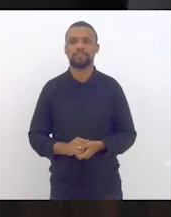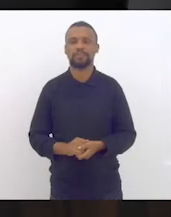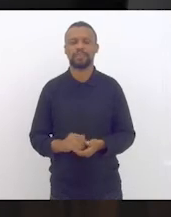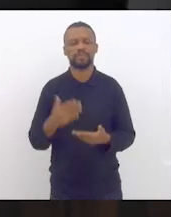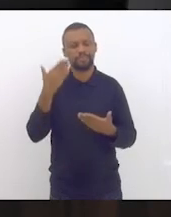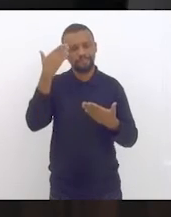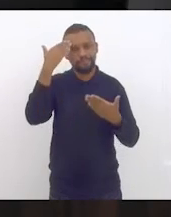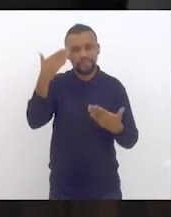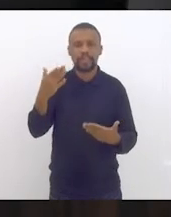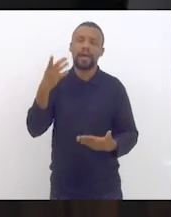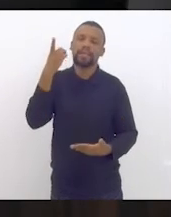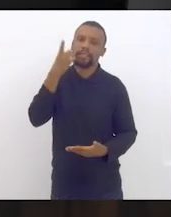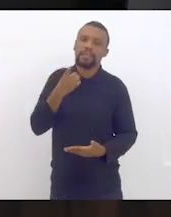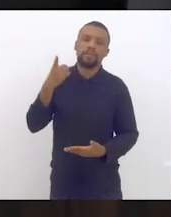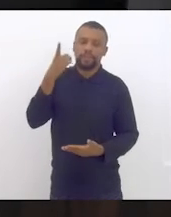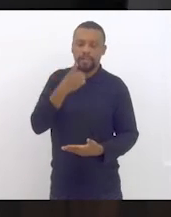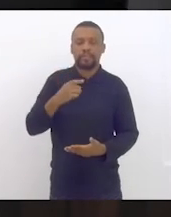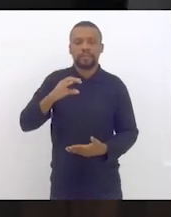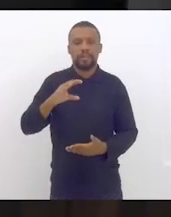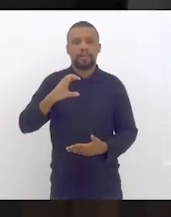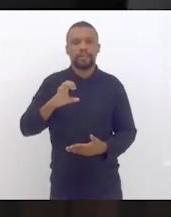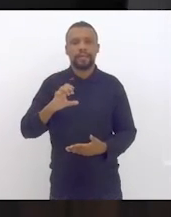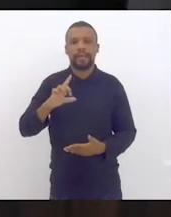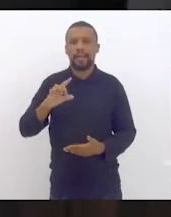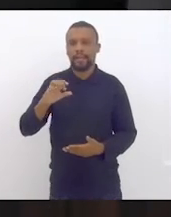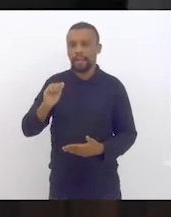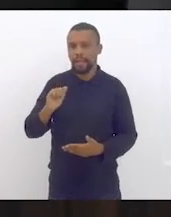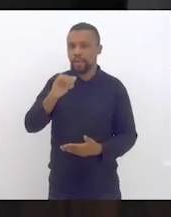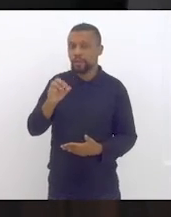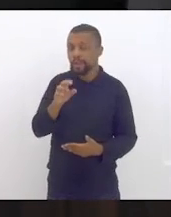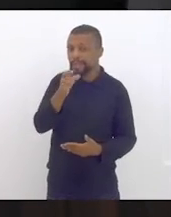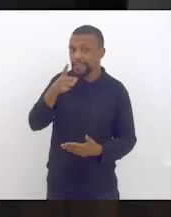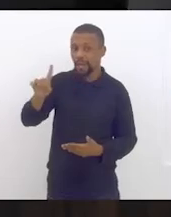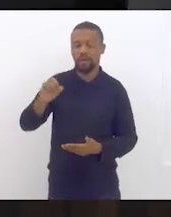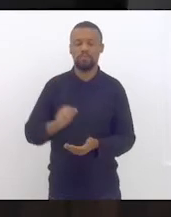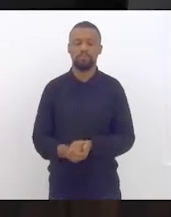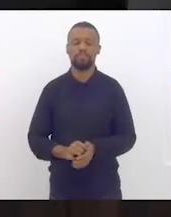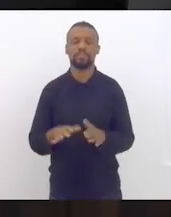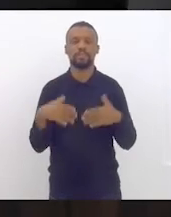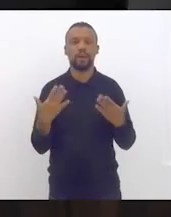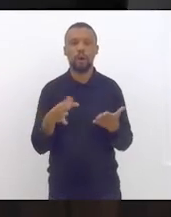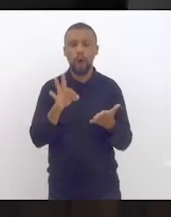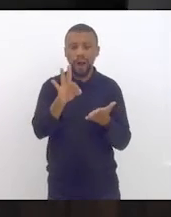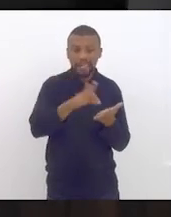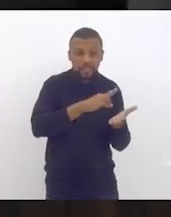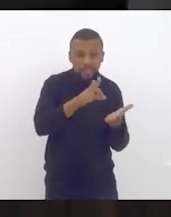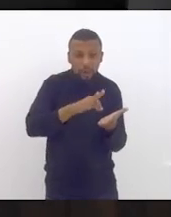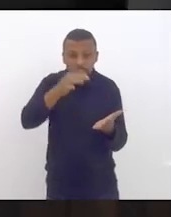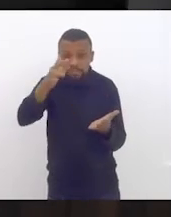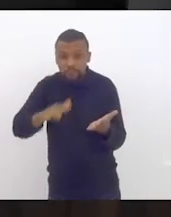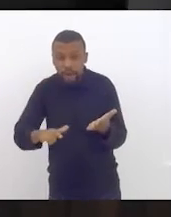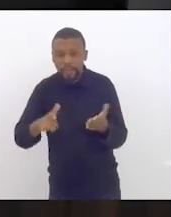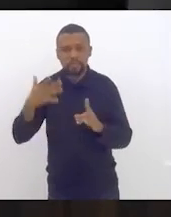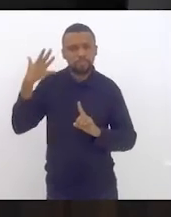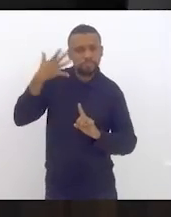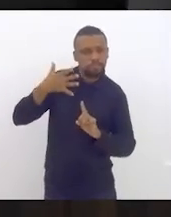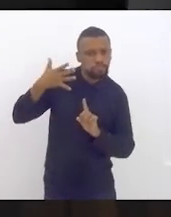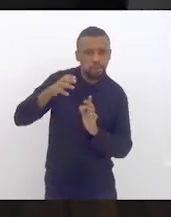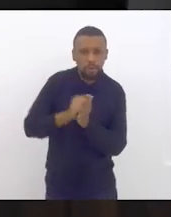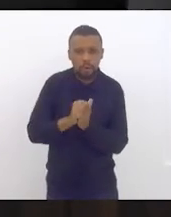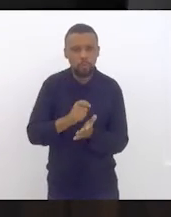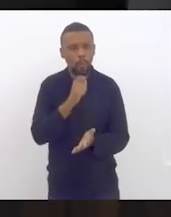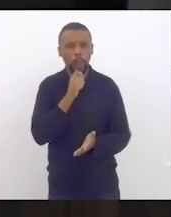Oi Célia Jordão em não havendo mais oradores